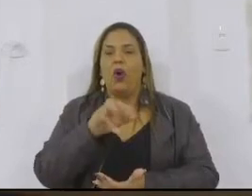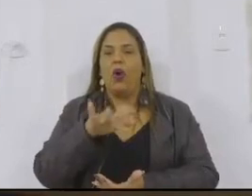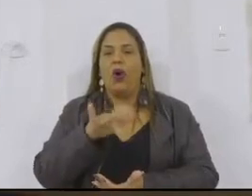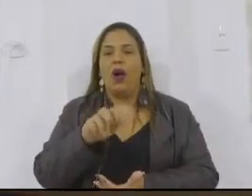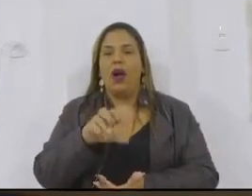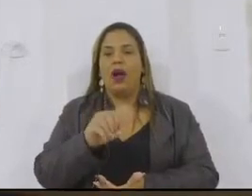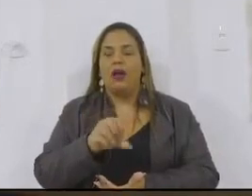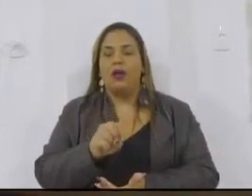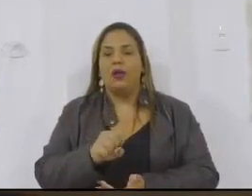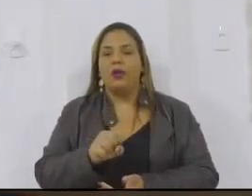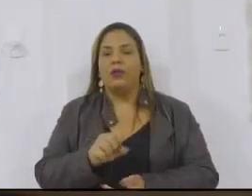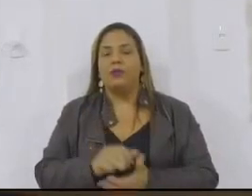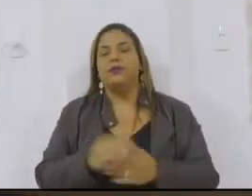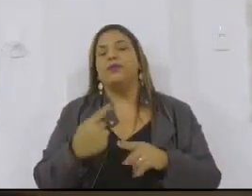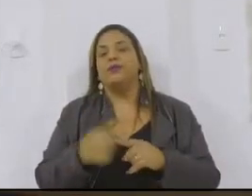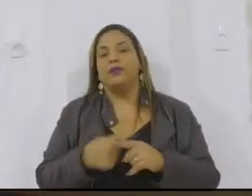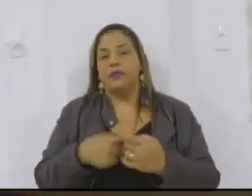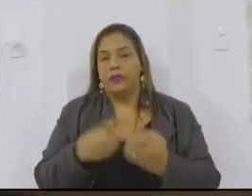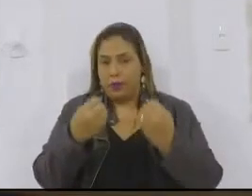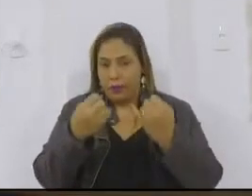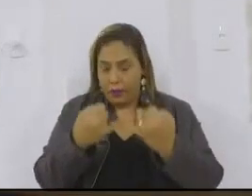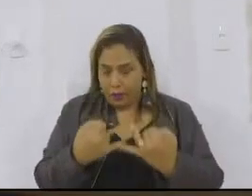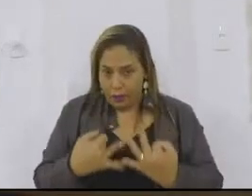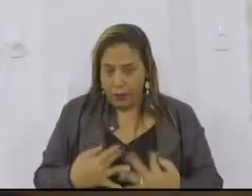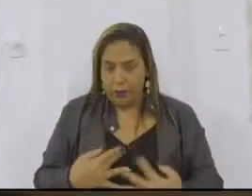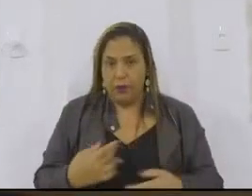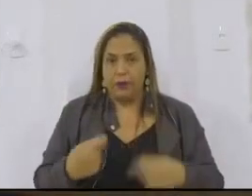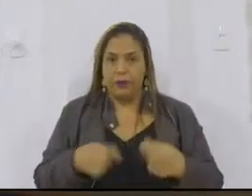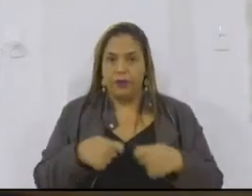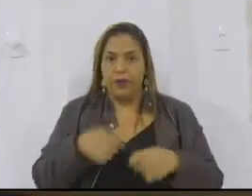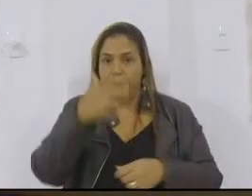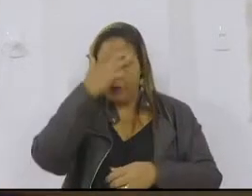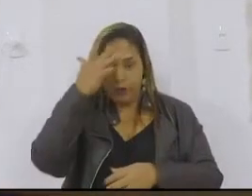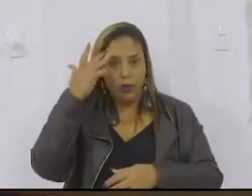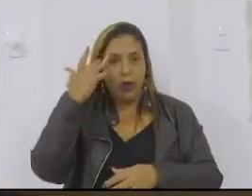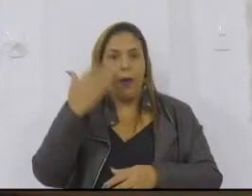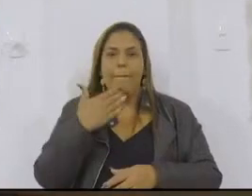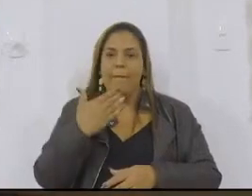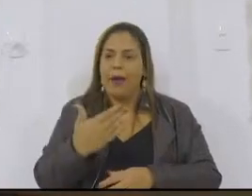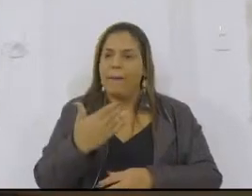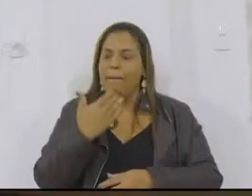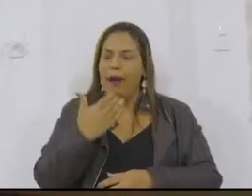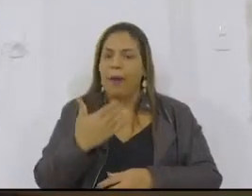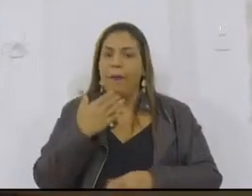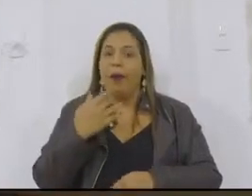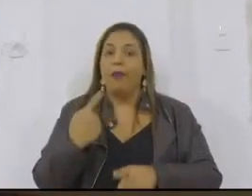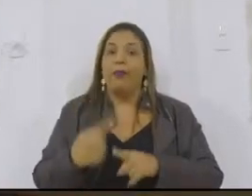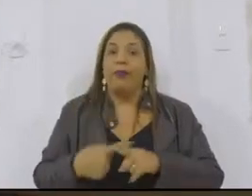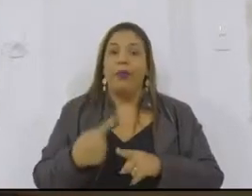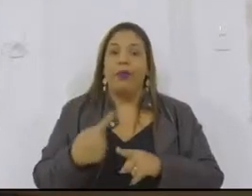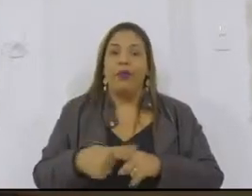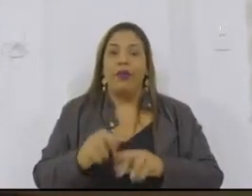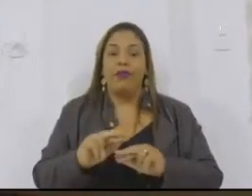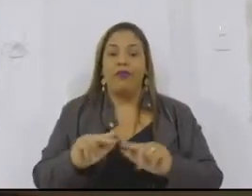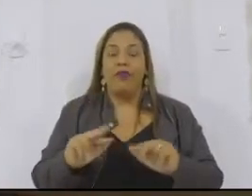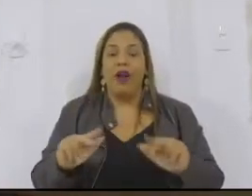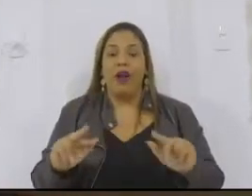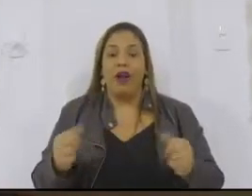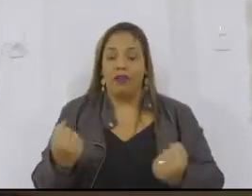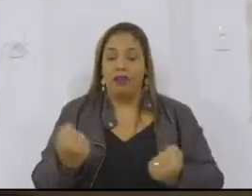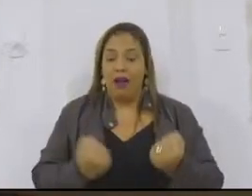Cumpre esclarecer que a presente indicação visa atender a reivindicação da população, tendo em vista que vem ocorrendo muitas colisões entre veículos e